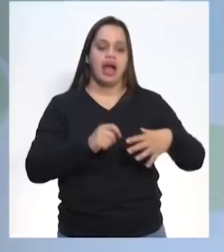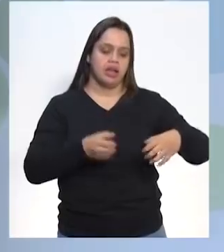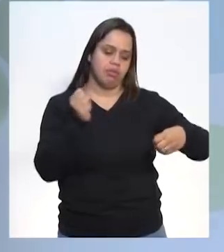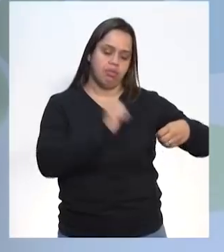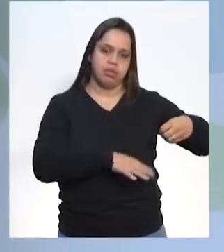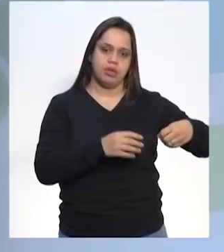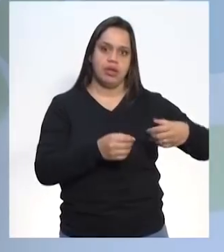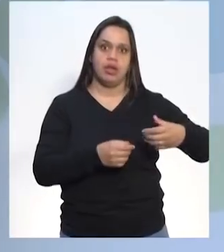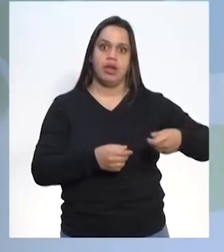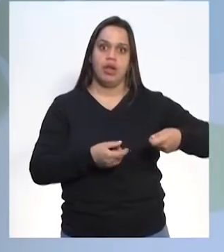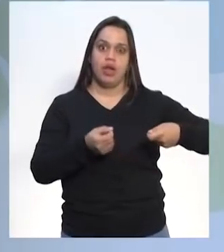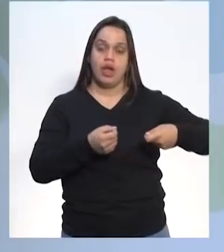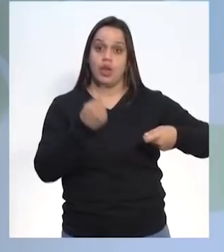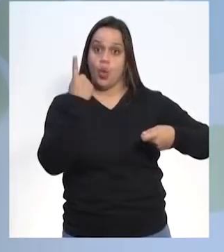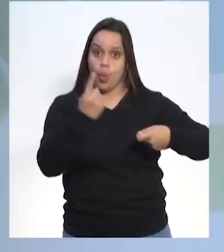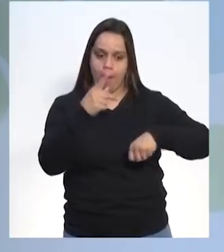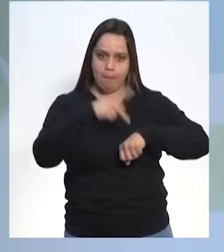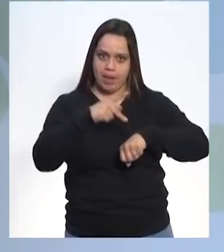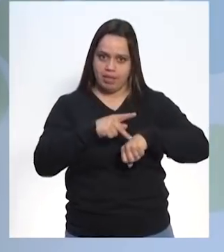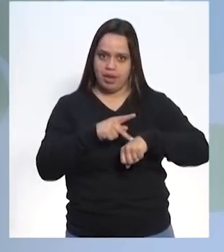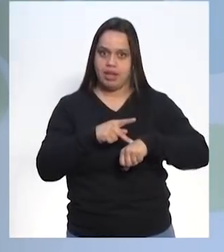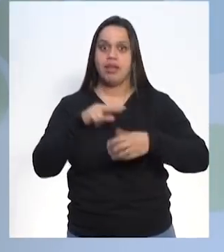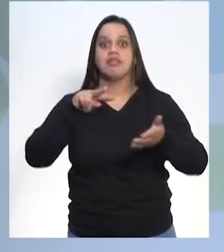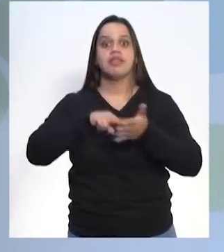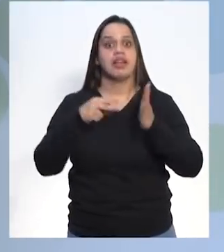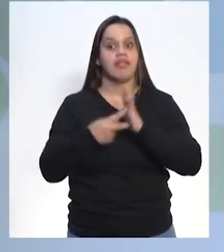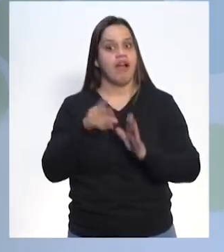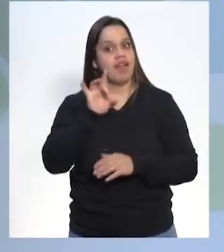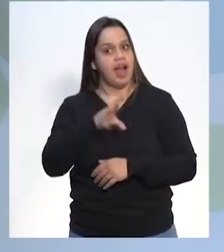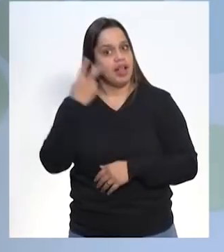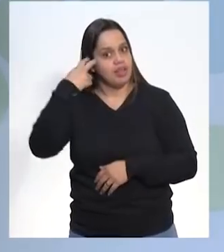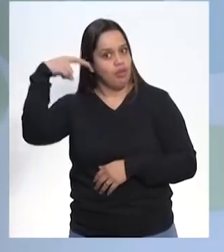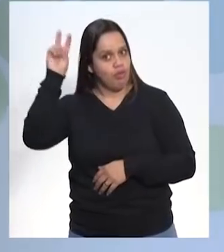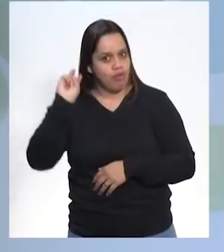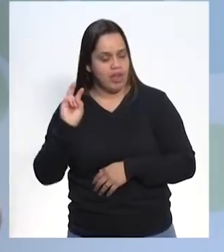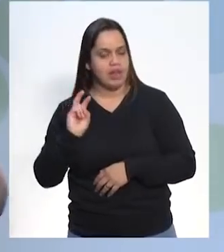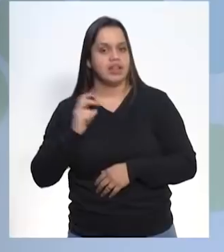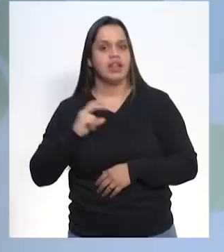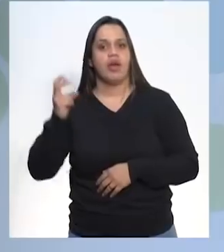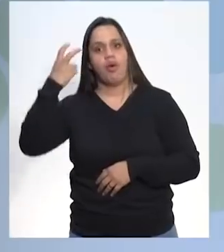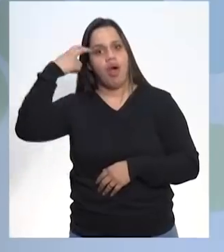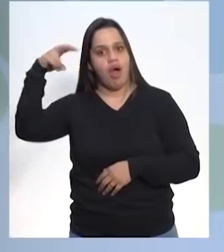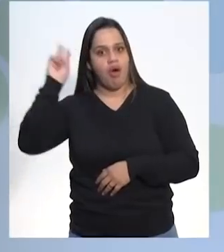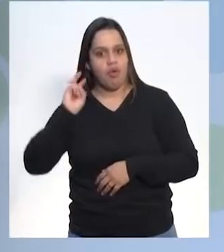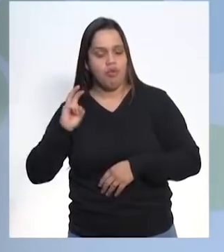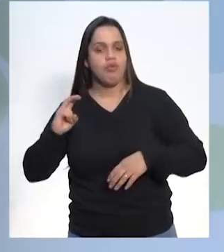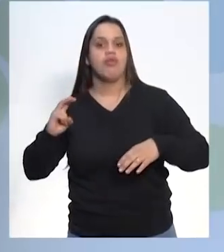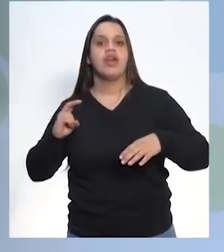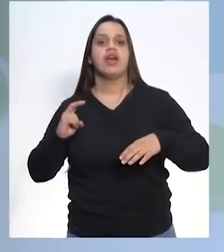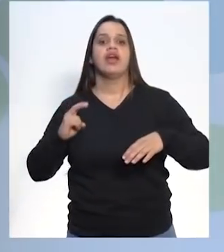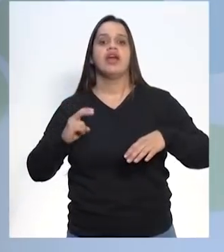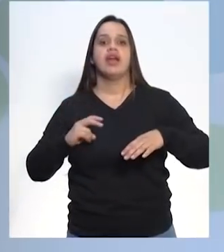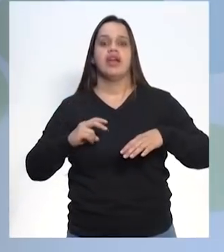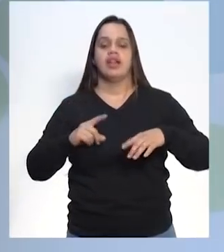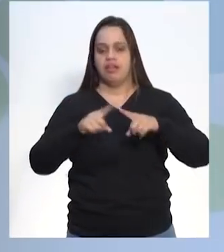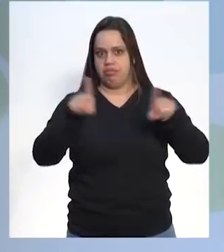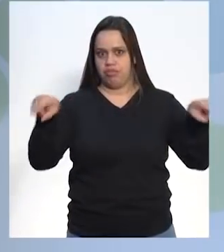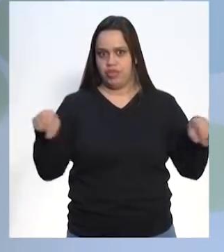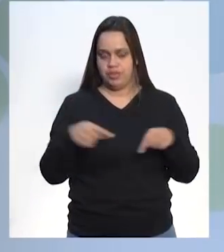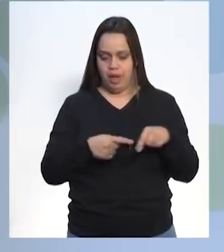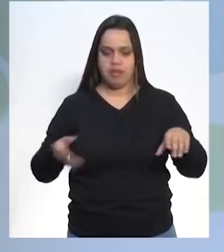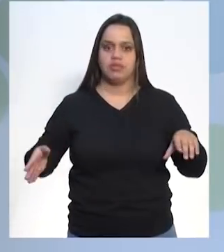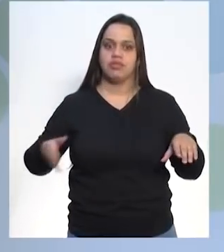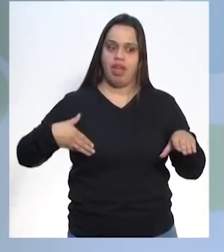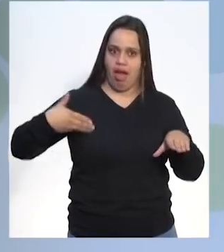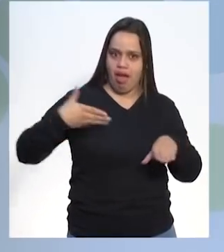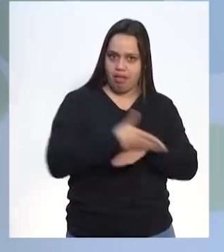vez... Uma pedrinha por ovelha. Isso mesmo. Então, a cada vez que passava uma ovelha para o cercado, para o terreno, não sei como